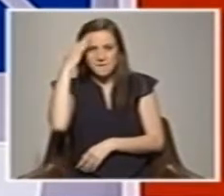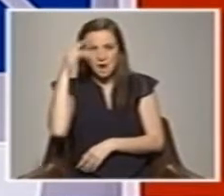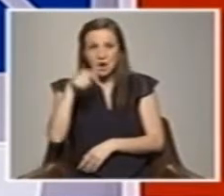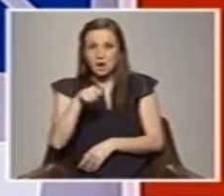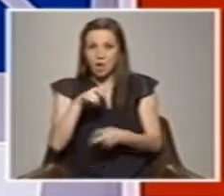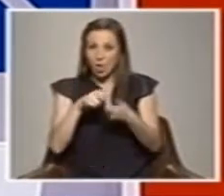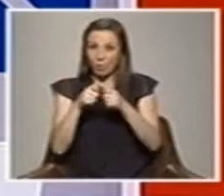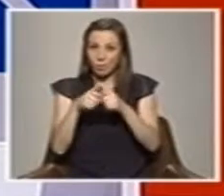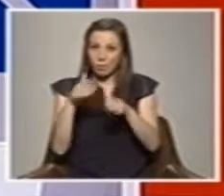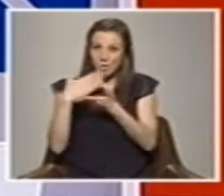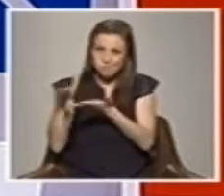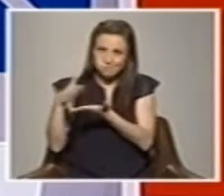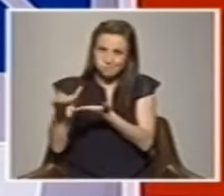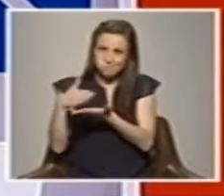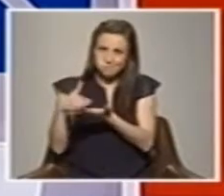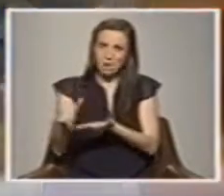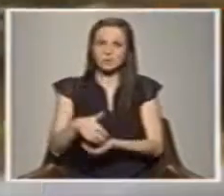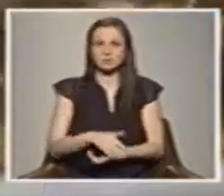dimensão deste desperdício.